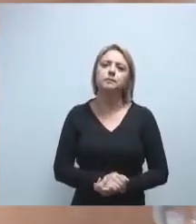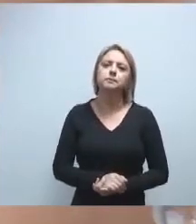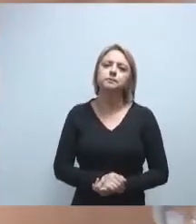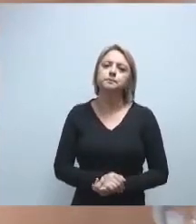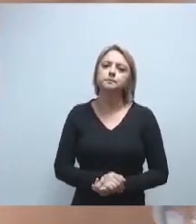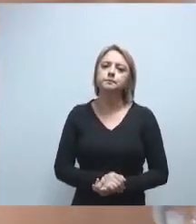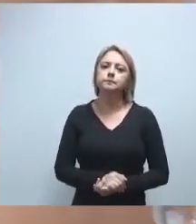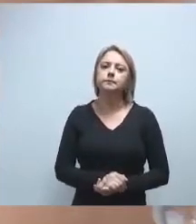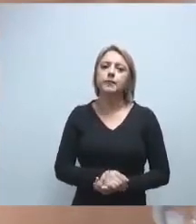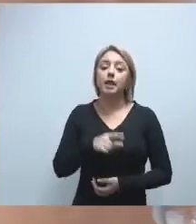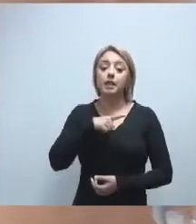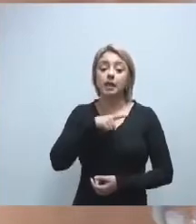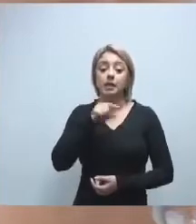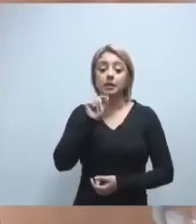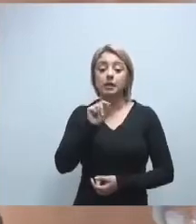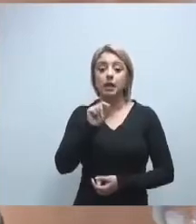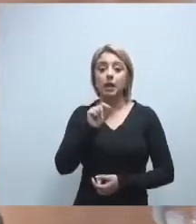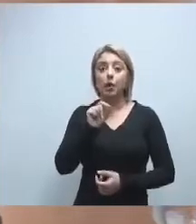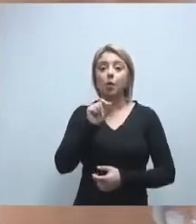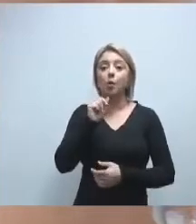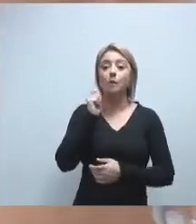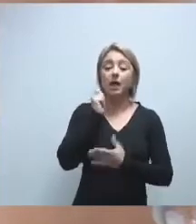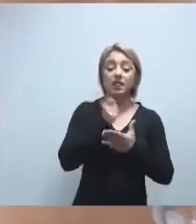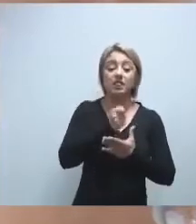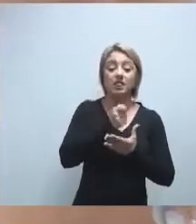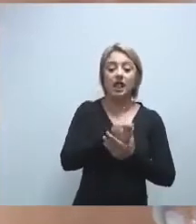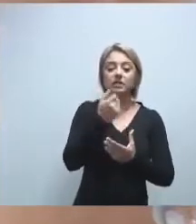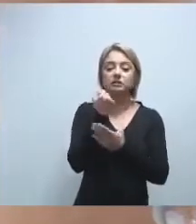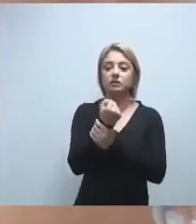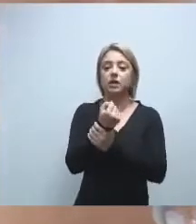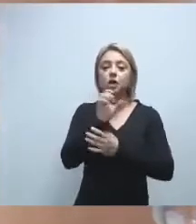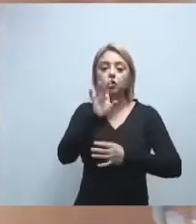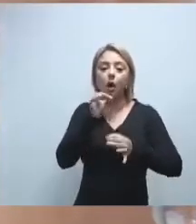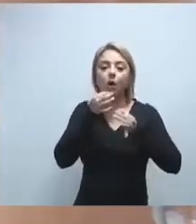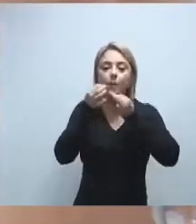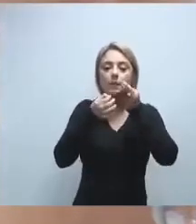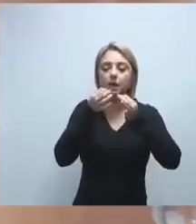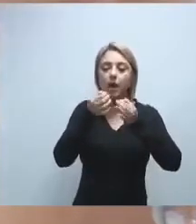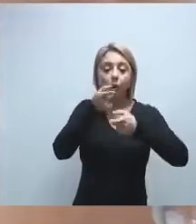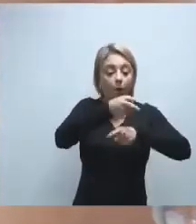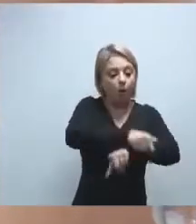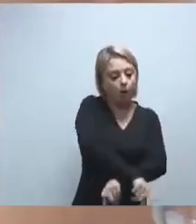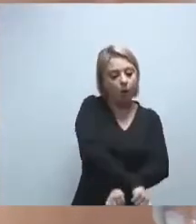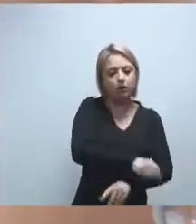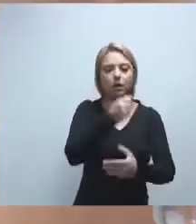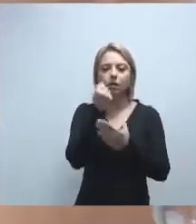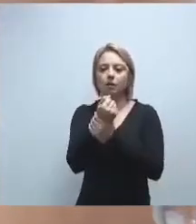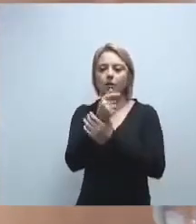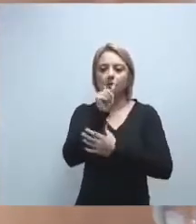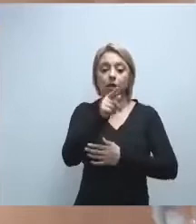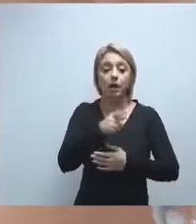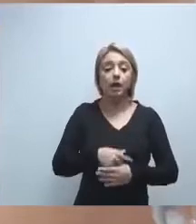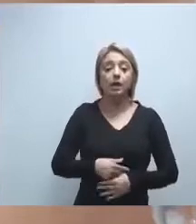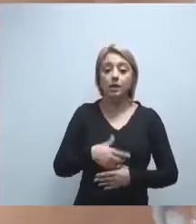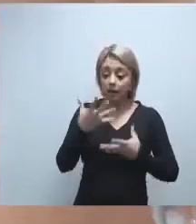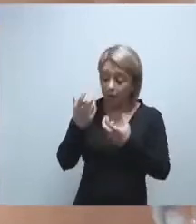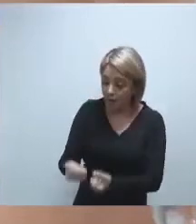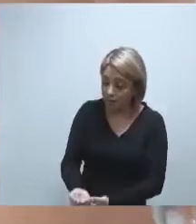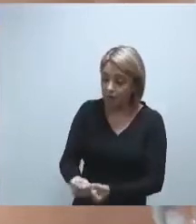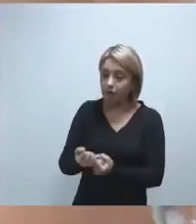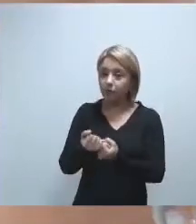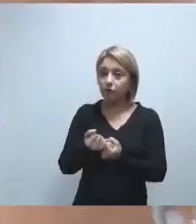em que a o mandado de segurança tem que opinar contra uma lata de segurança ea favor do ato